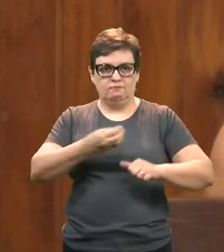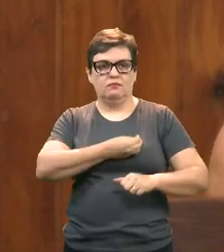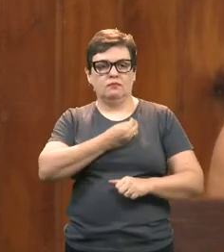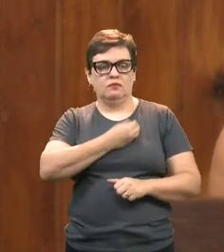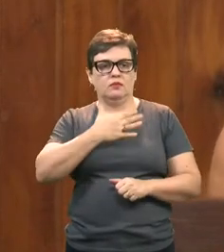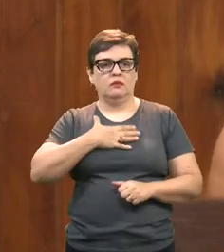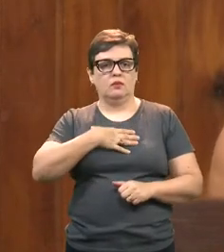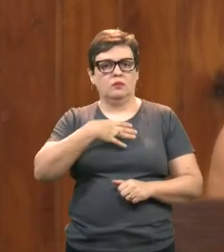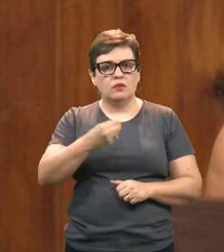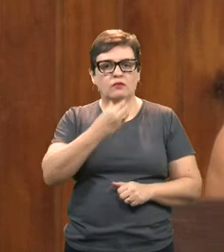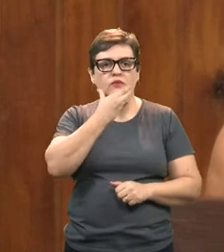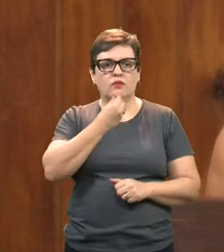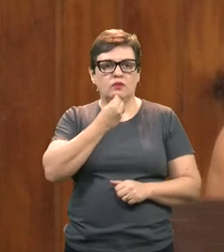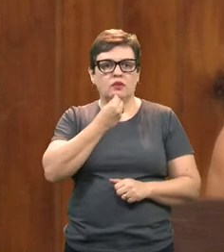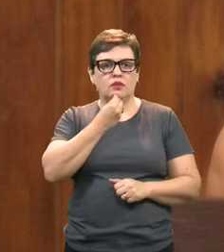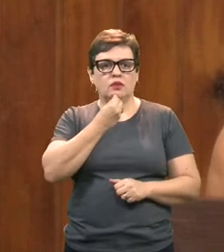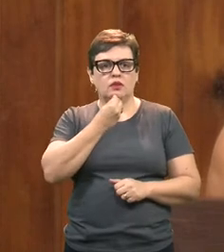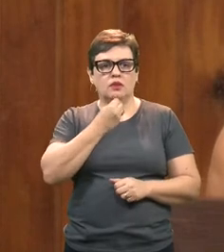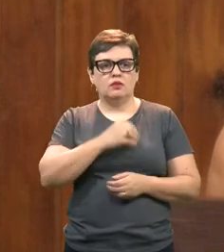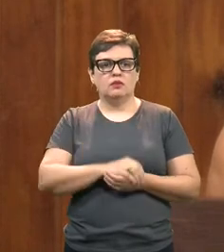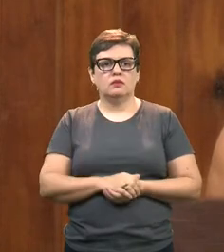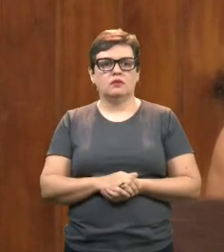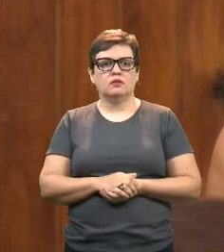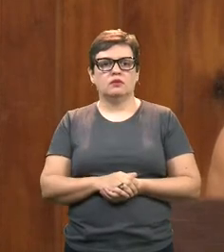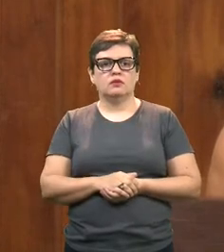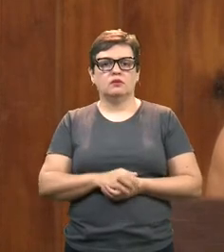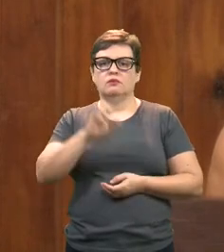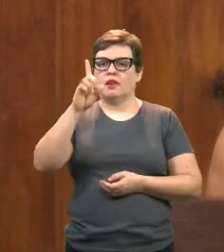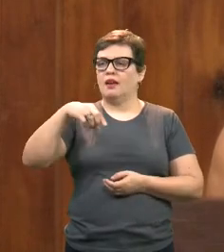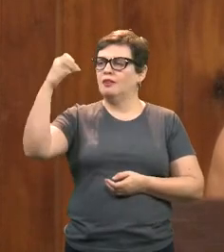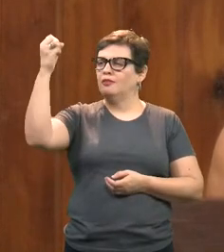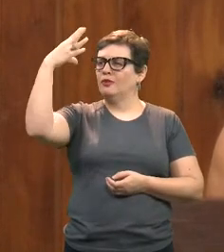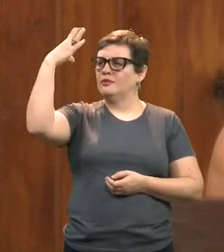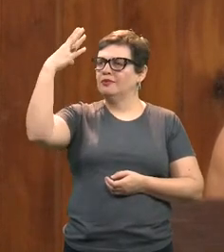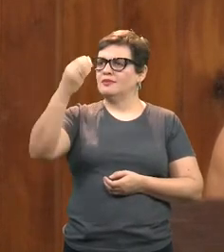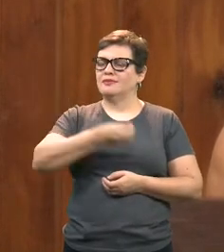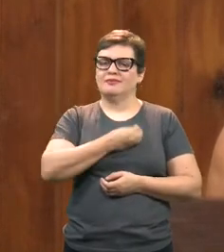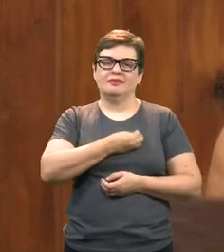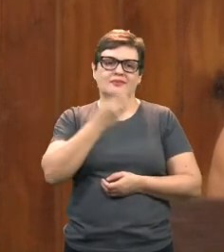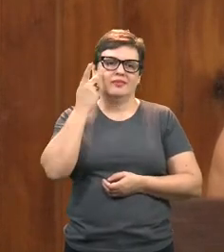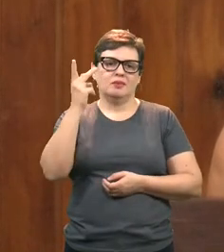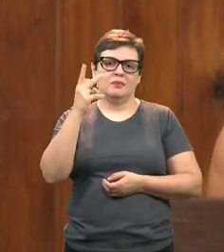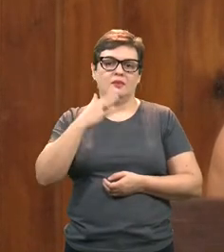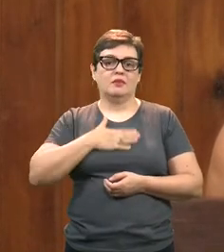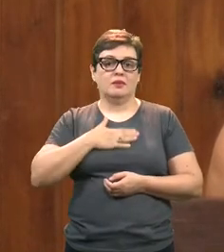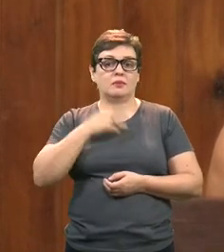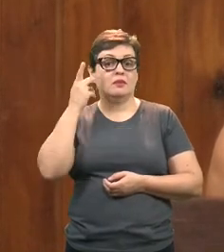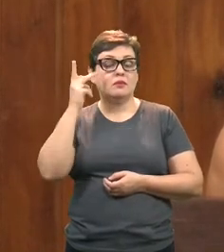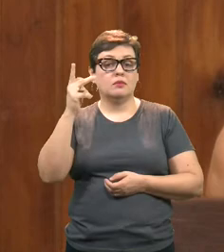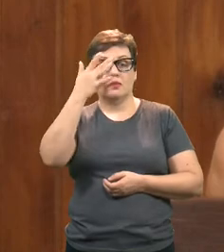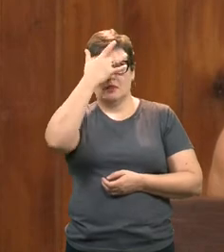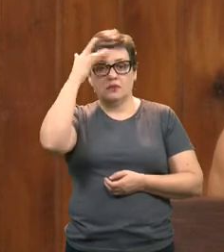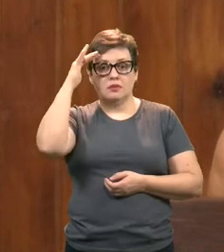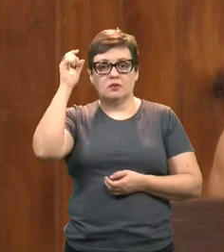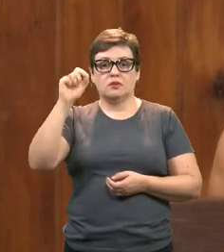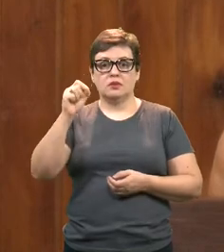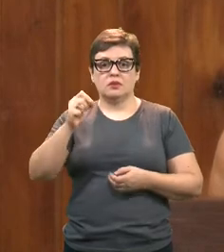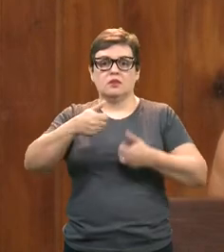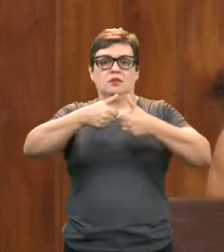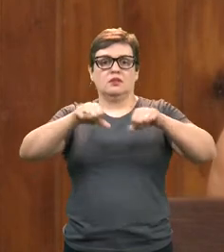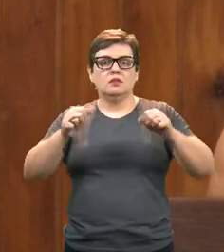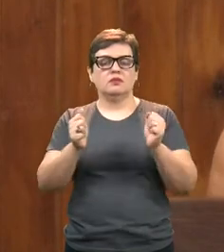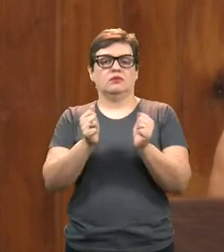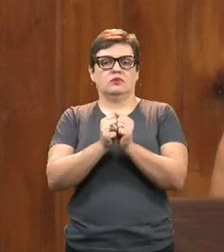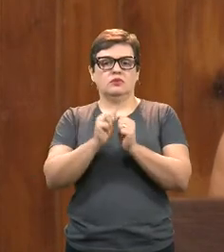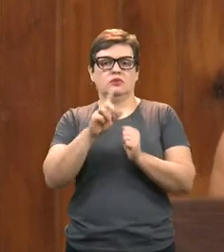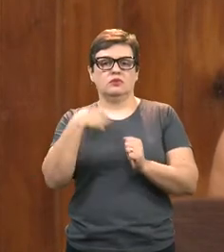Matheus. O Matheus hoje é luz, é vida para mim, é vida para as pessoas que estão ao nosso